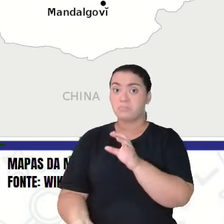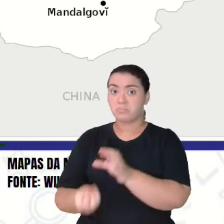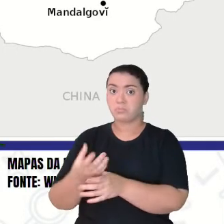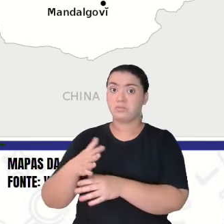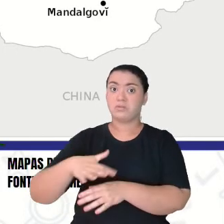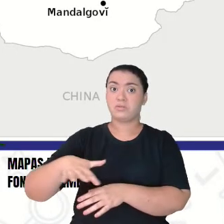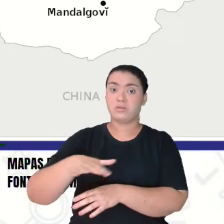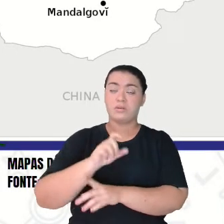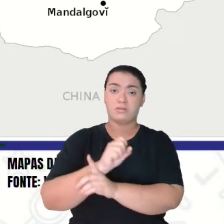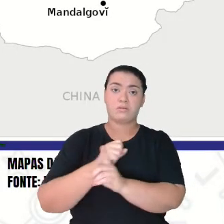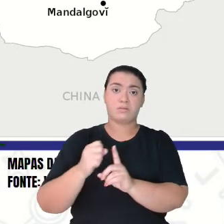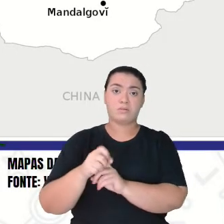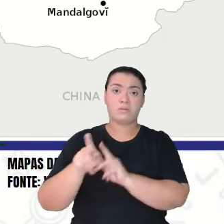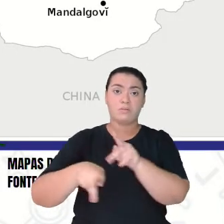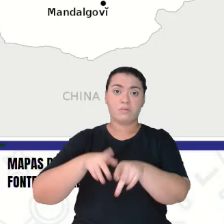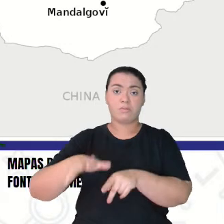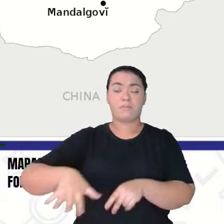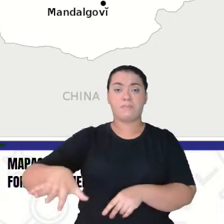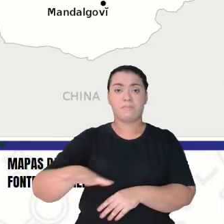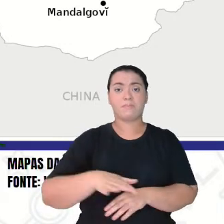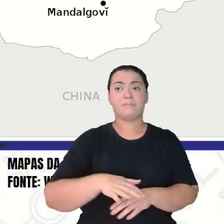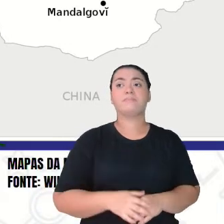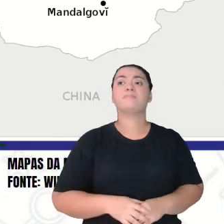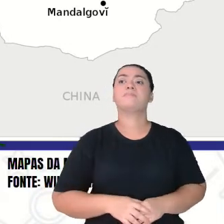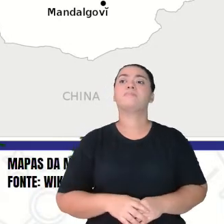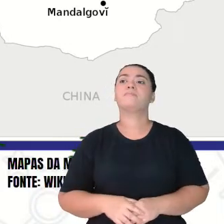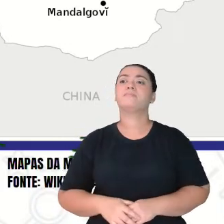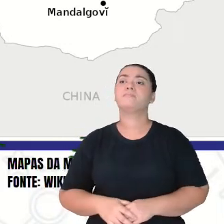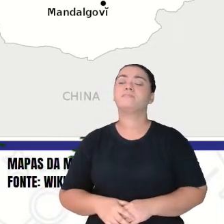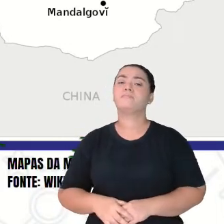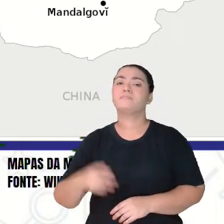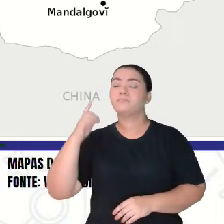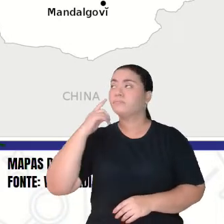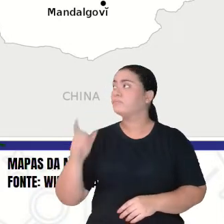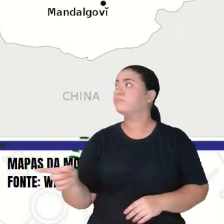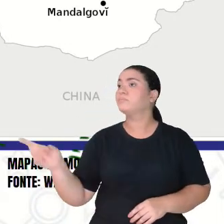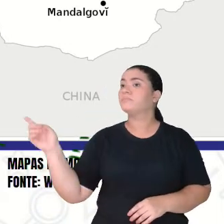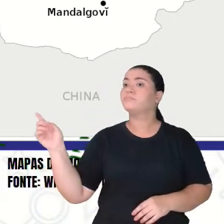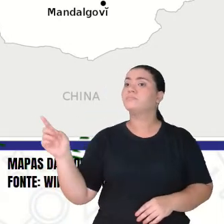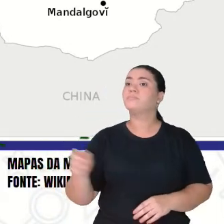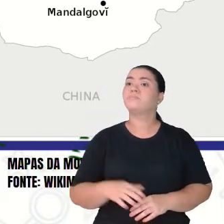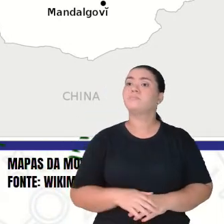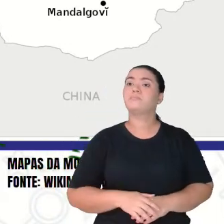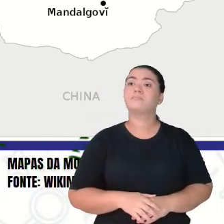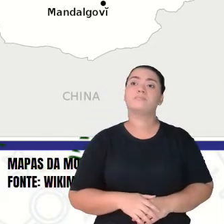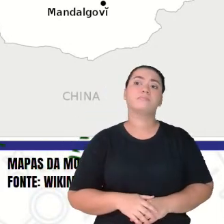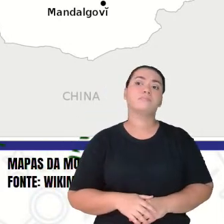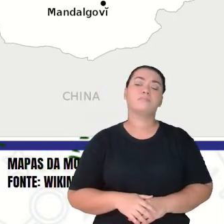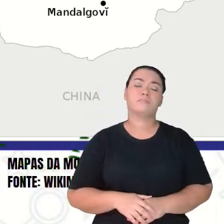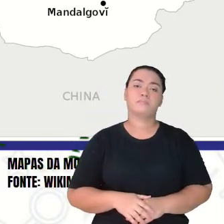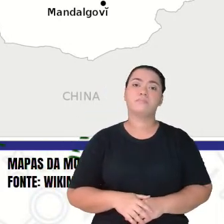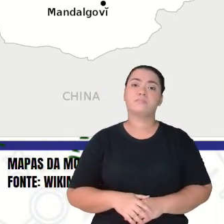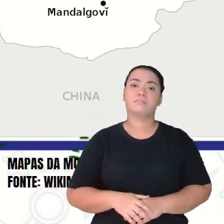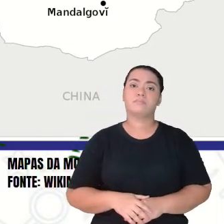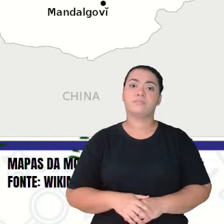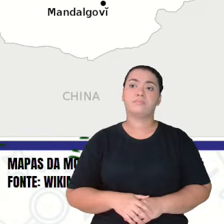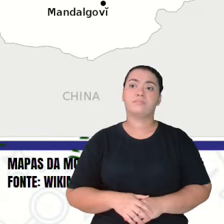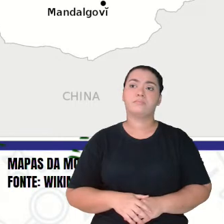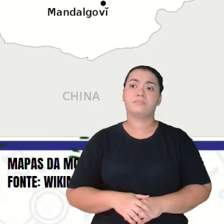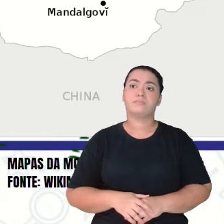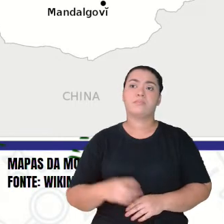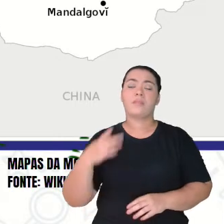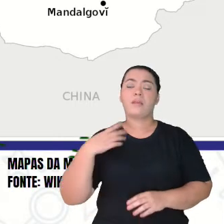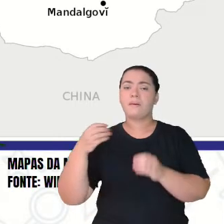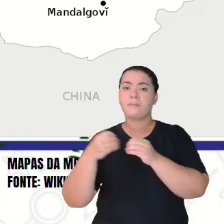região mais para o lado, né? Daqui, pendendo inclusive mais para o lado, né? Do Japão,